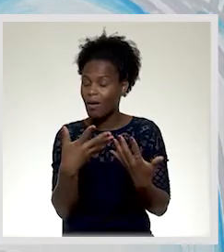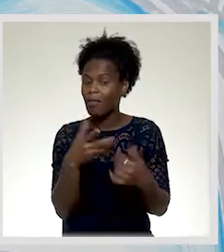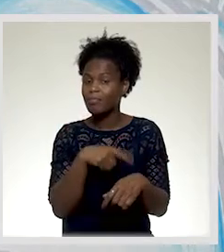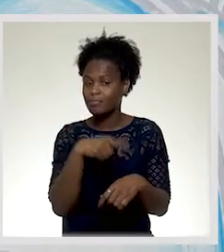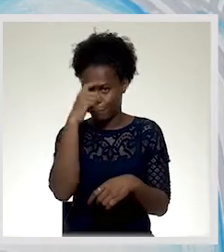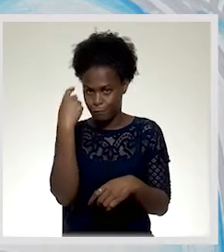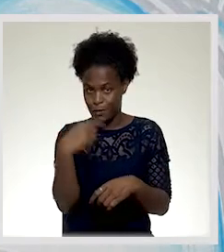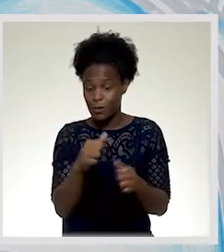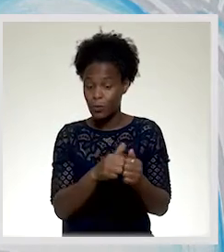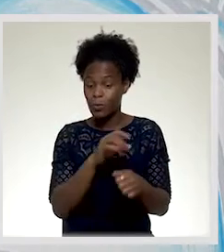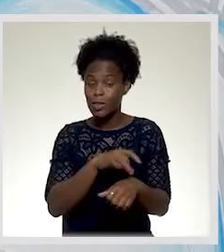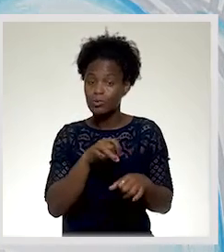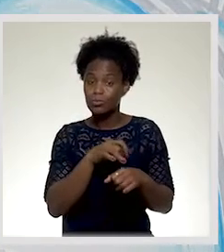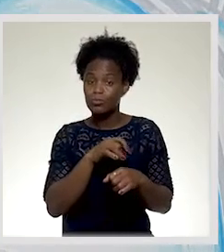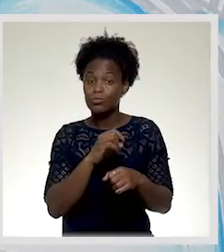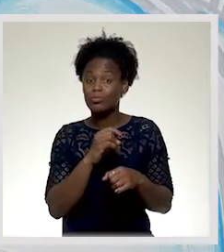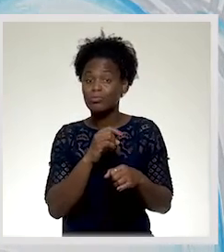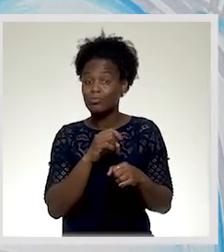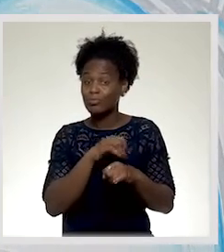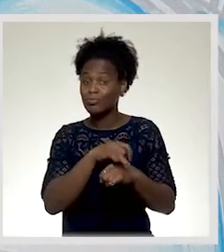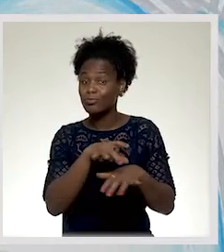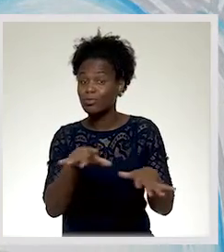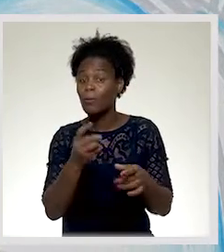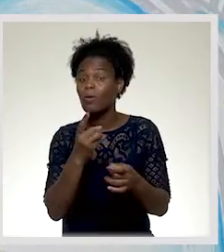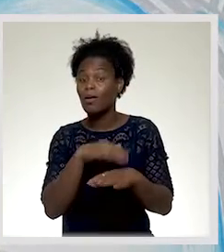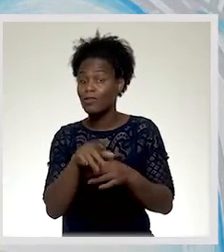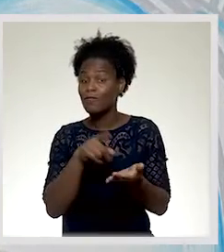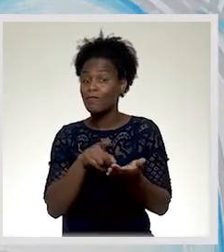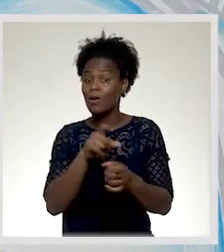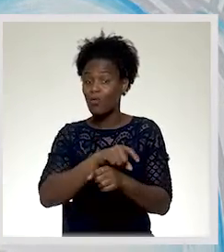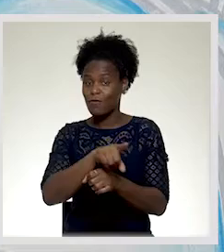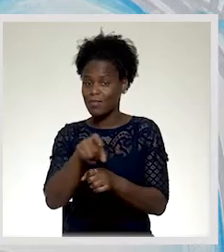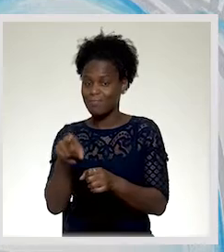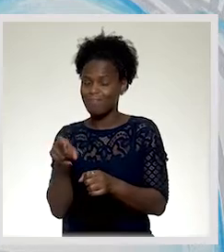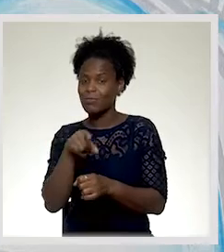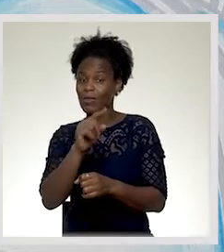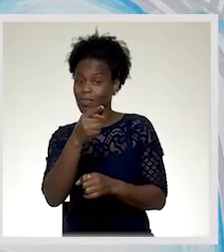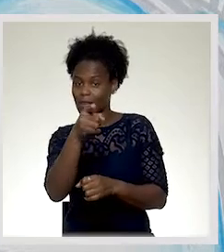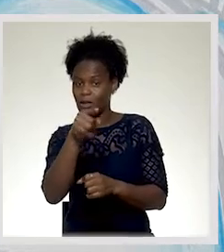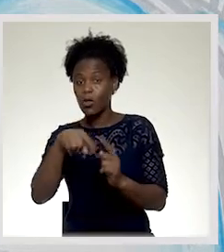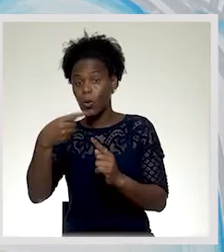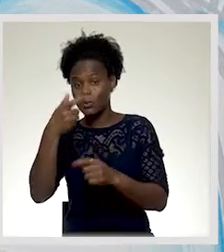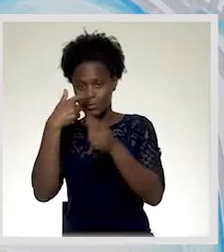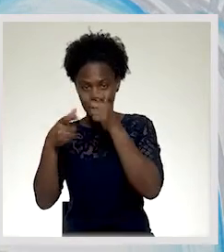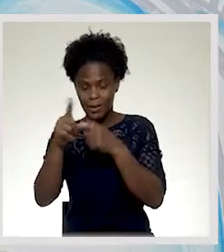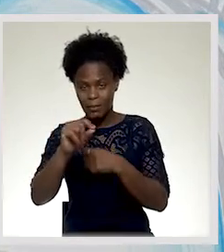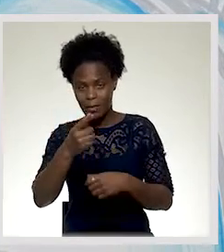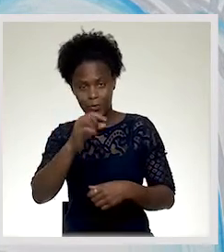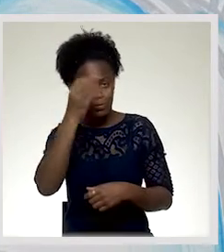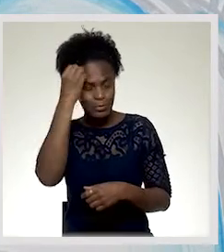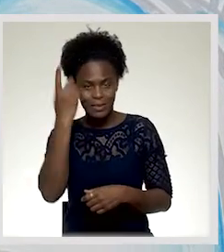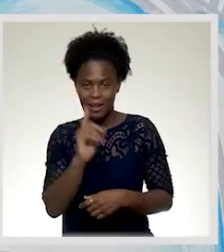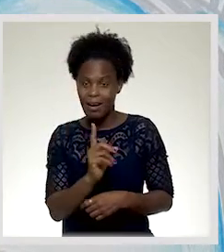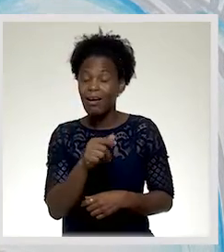atravessar um momento difícil com a pandemia devido ao vírus de Covid-19. Então, por ti e pelos outros,